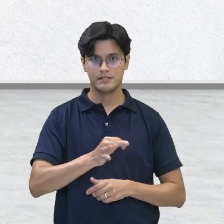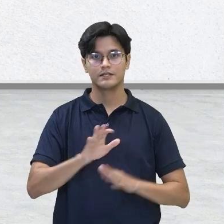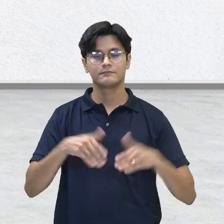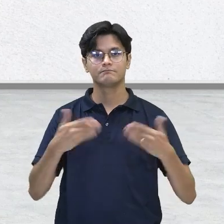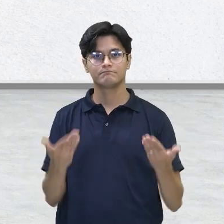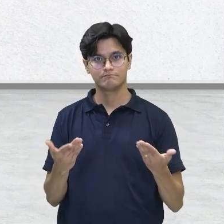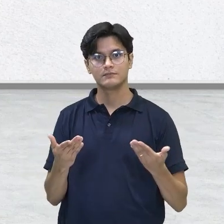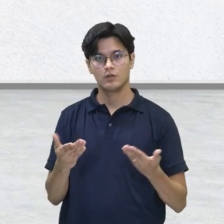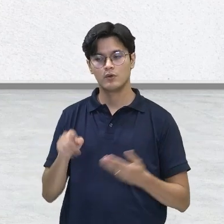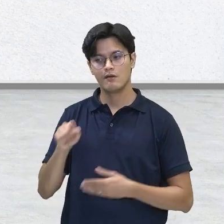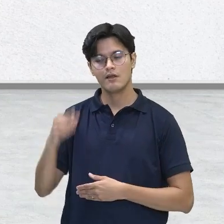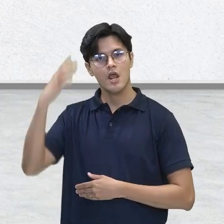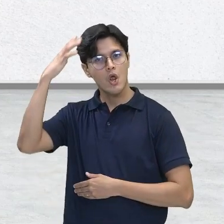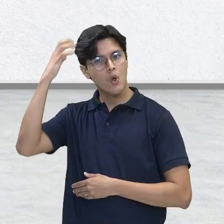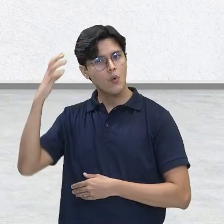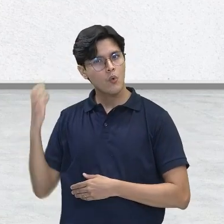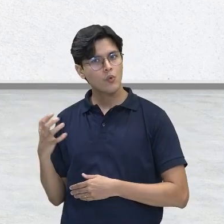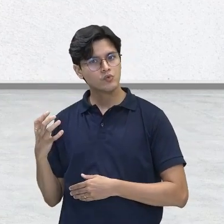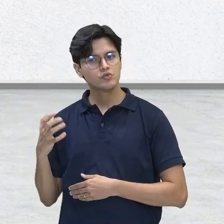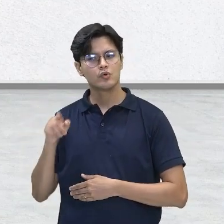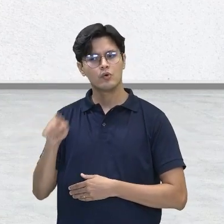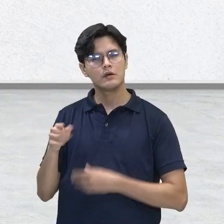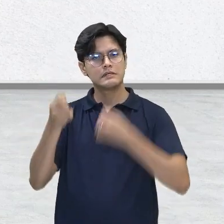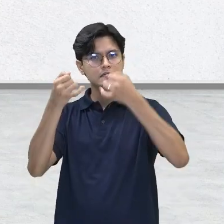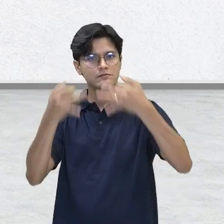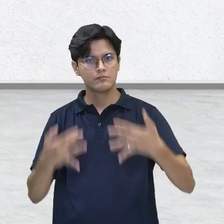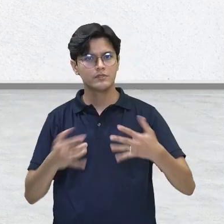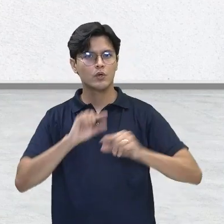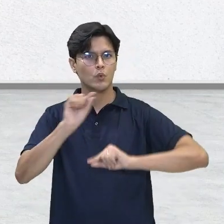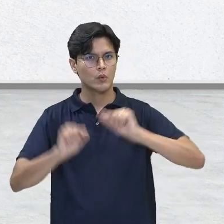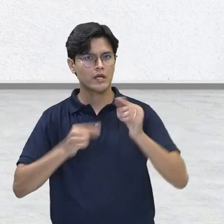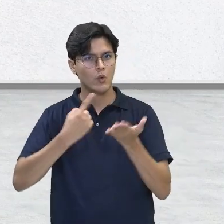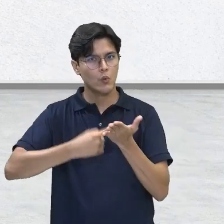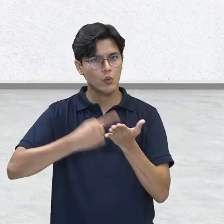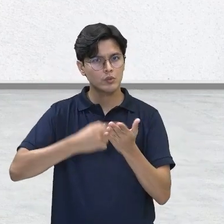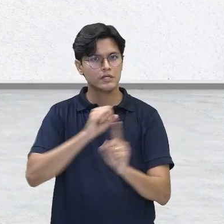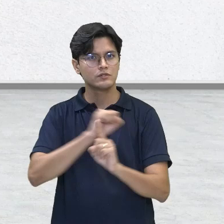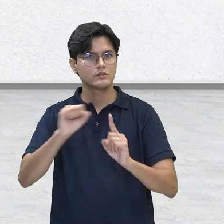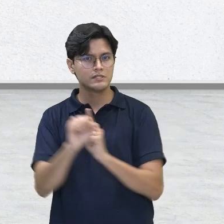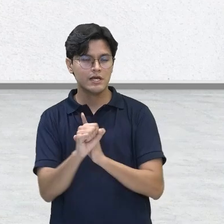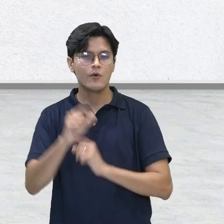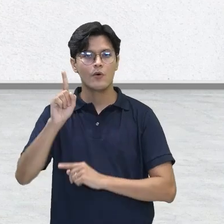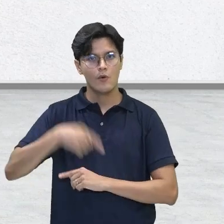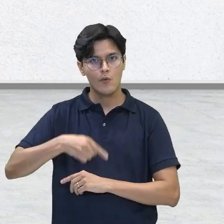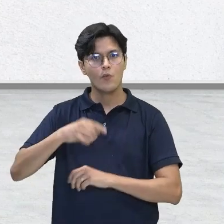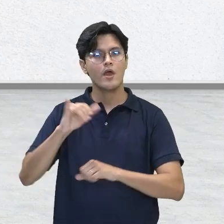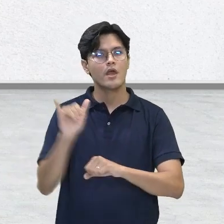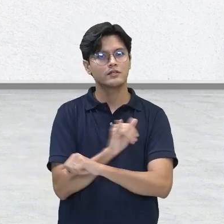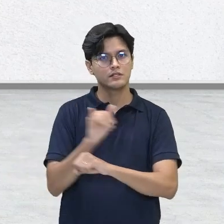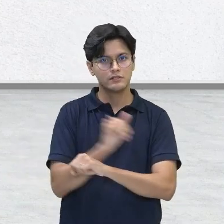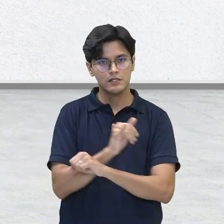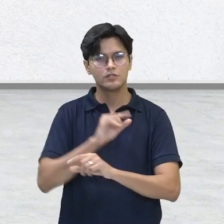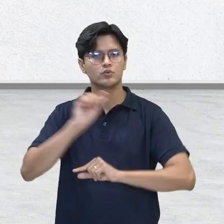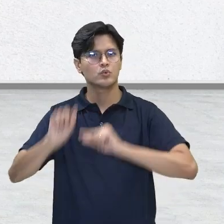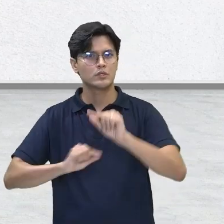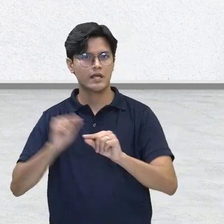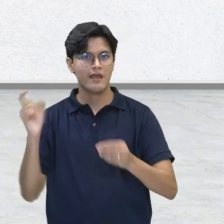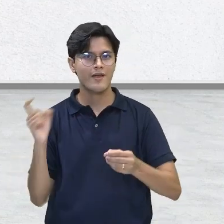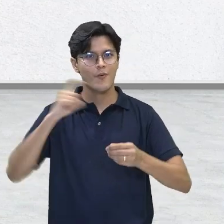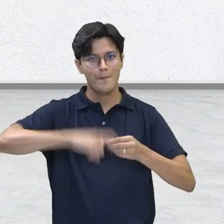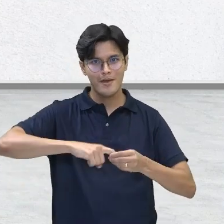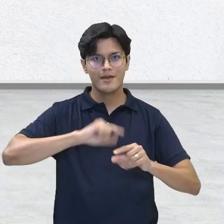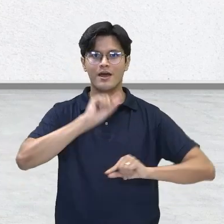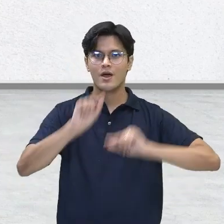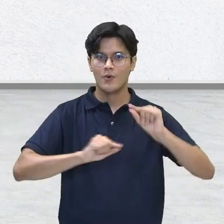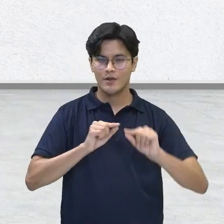social é uma forma de recuperar a liberdade perdida no estado de natureza, criando